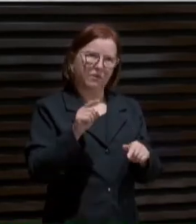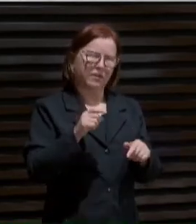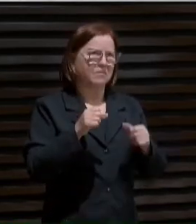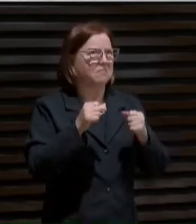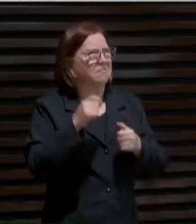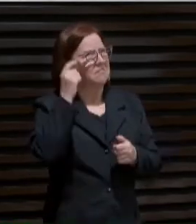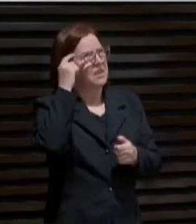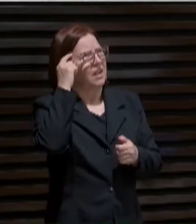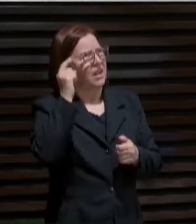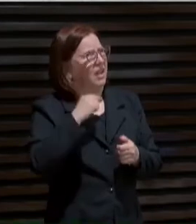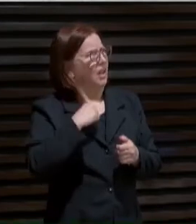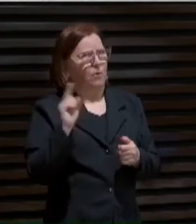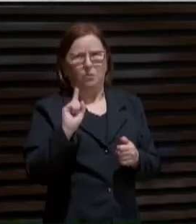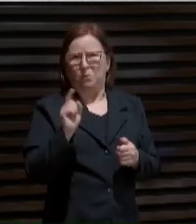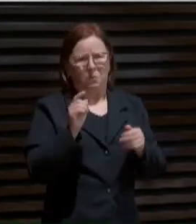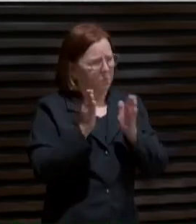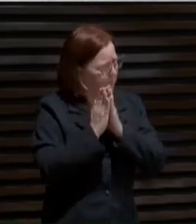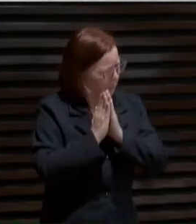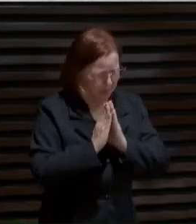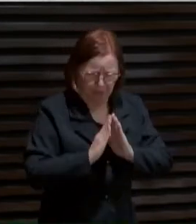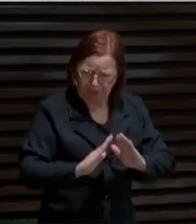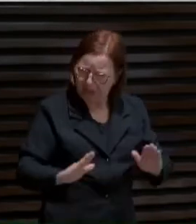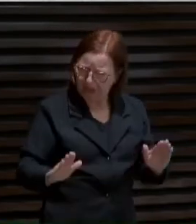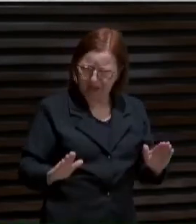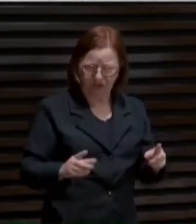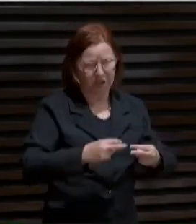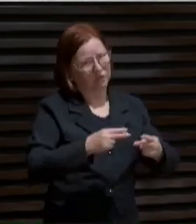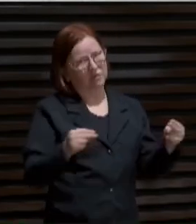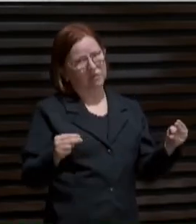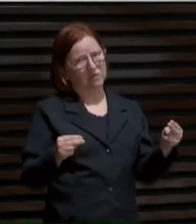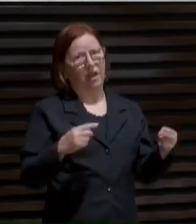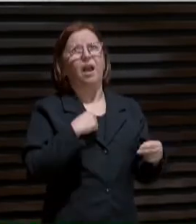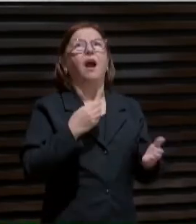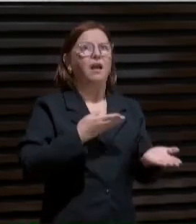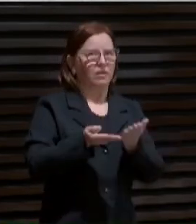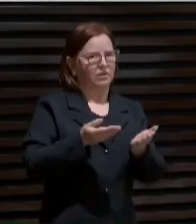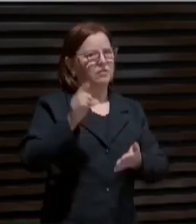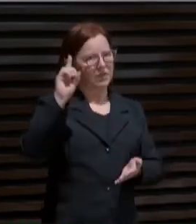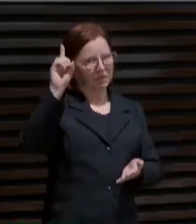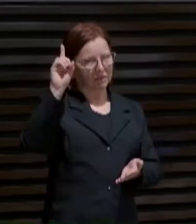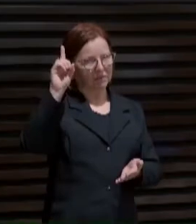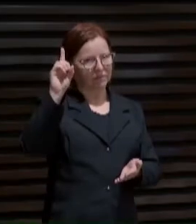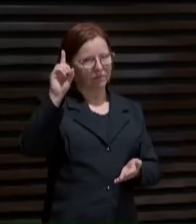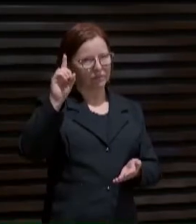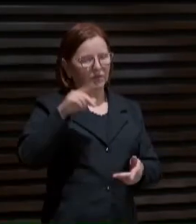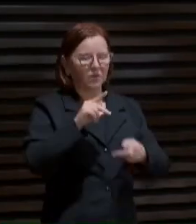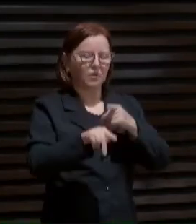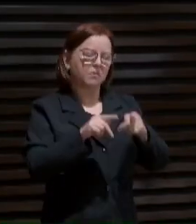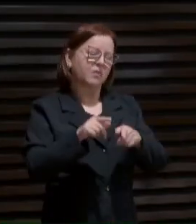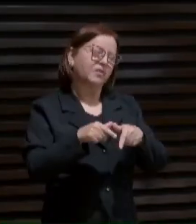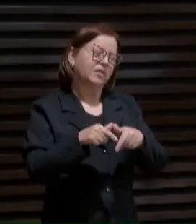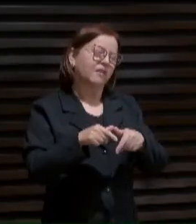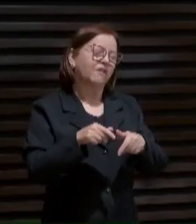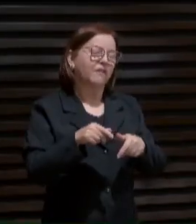animada Eu não adoro alguma coisa eu sirvo a Deus o povo de Israel falou a mesma coisa